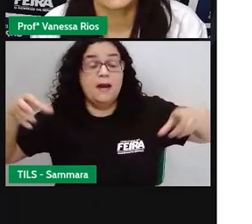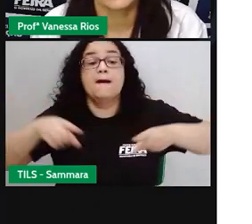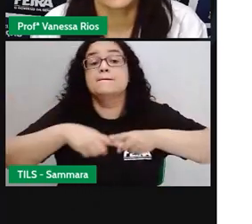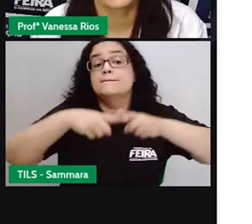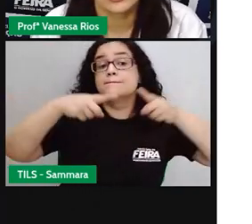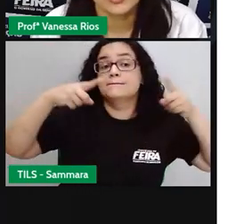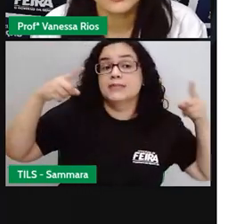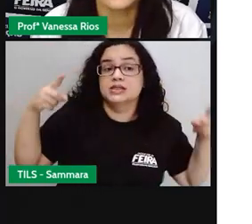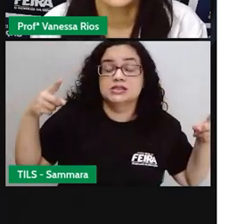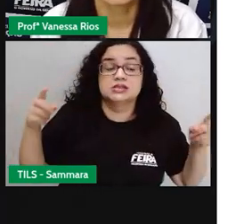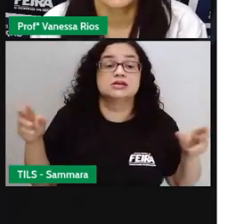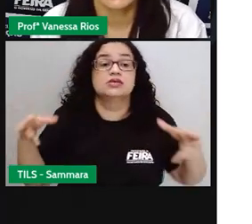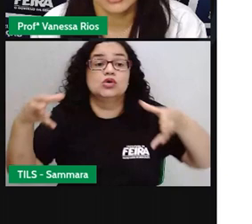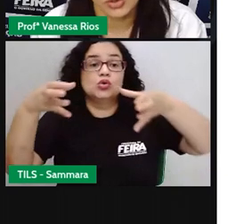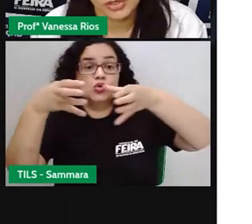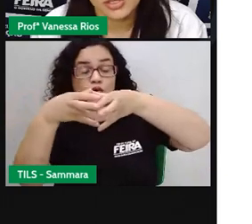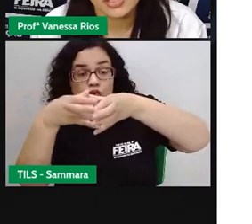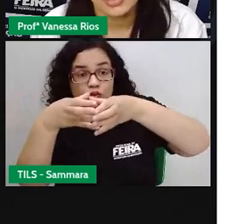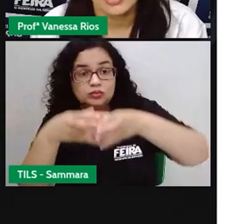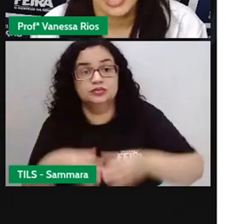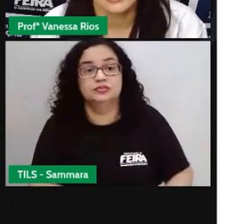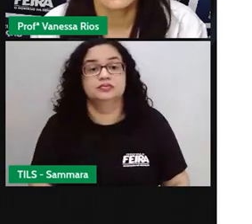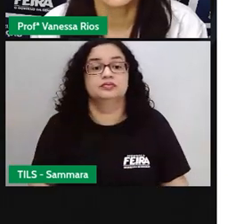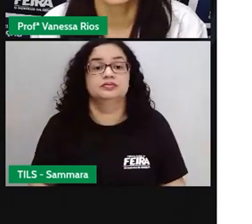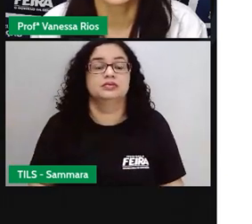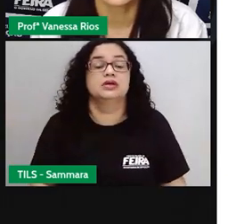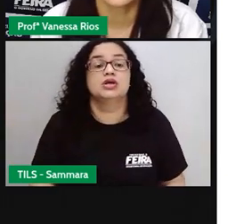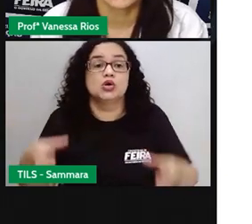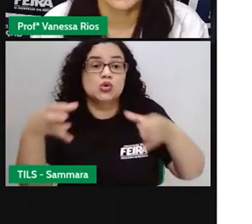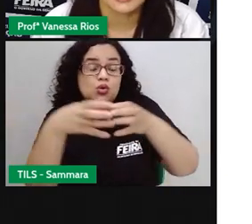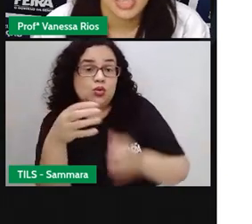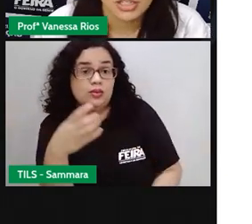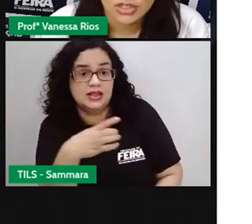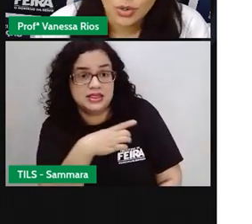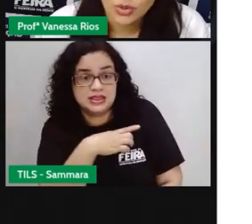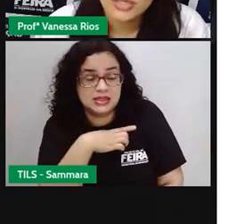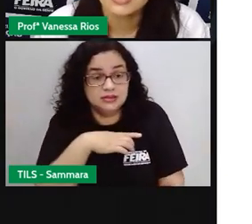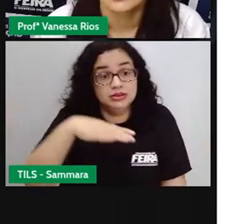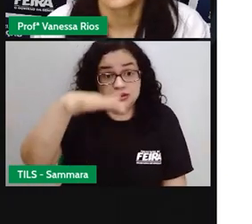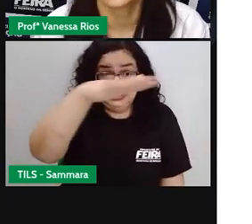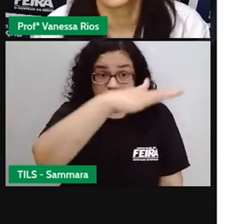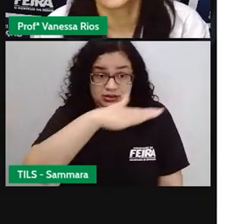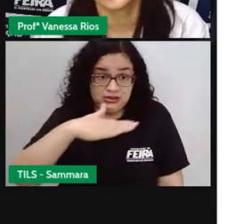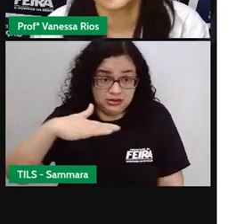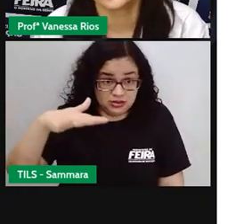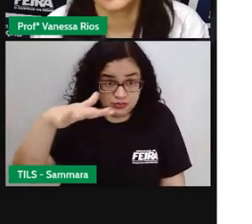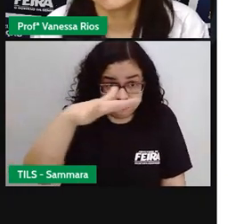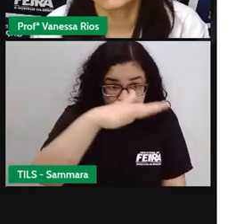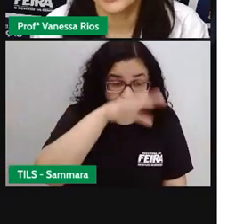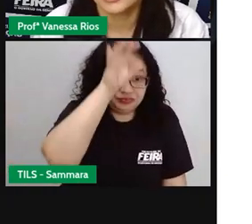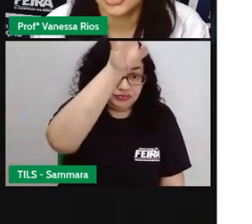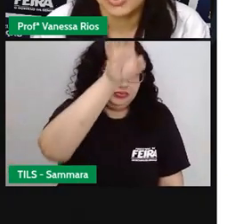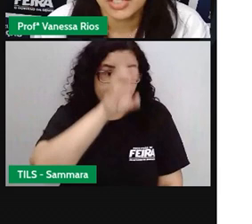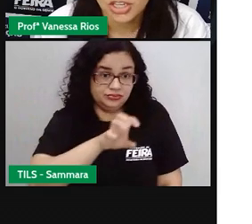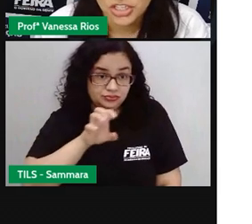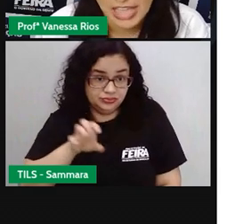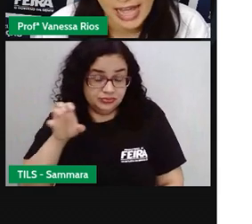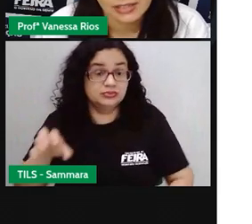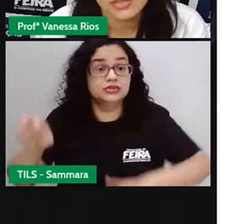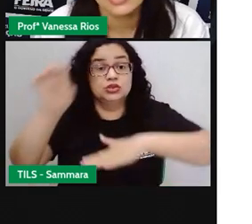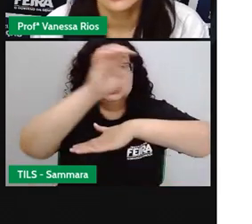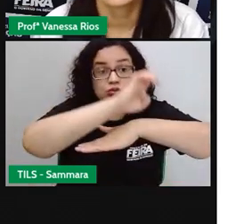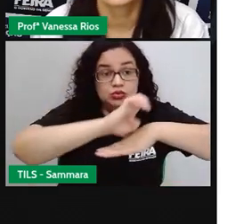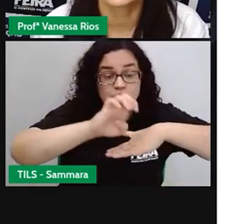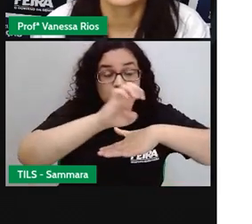formado por grupos menores. Aí, grupos que estão nas regiões, grupos que estão nos